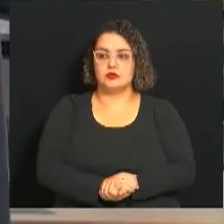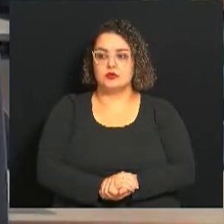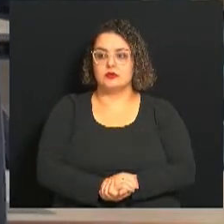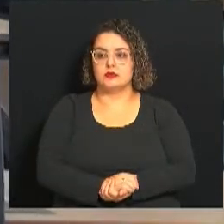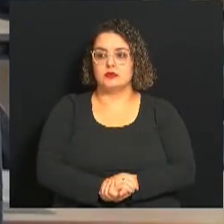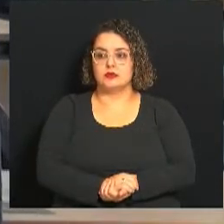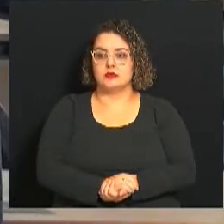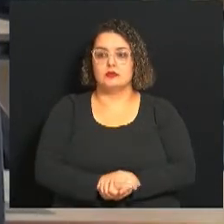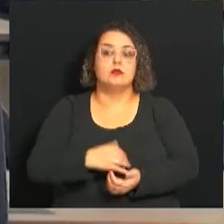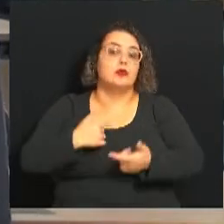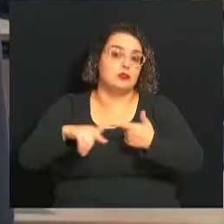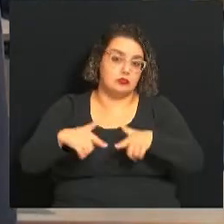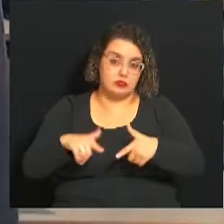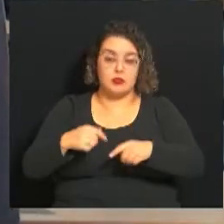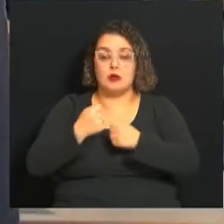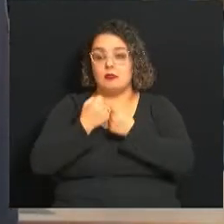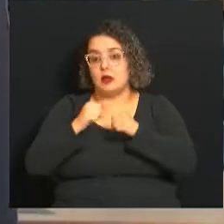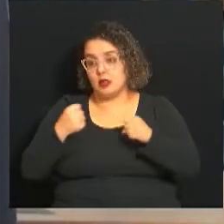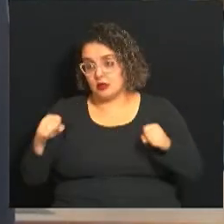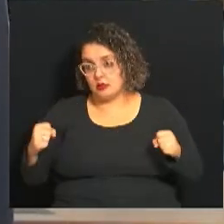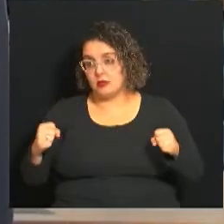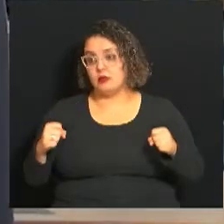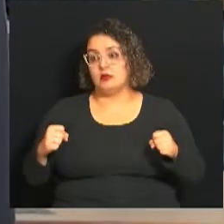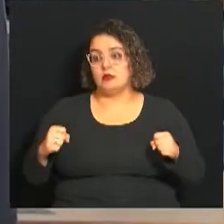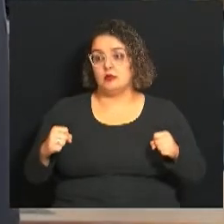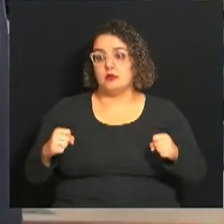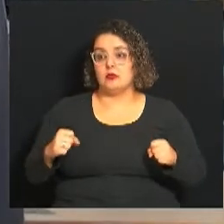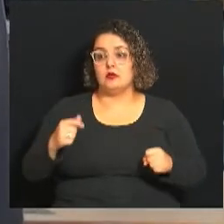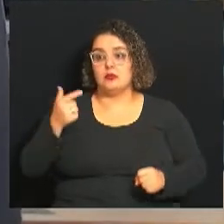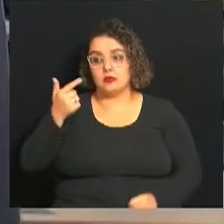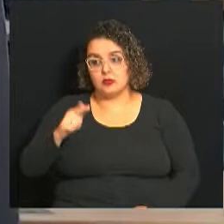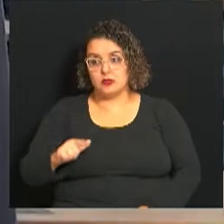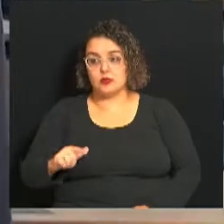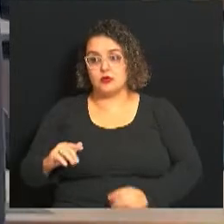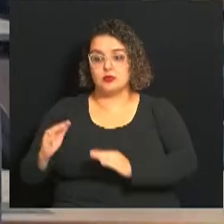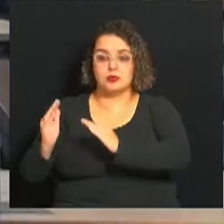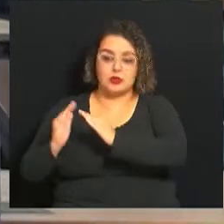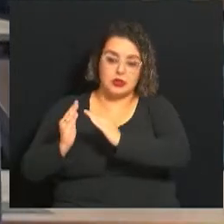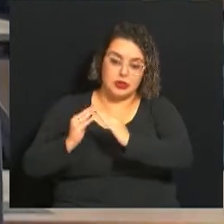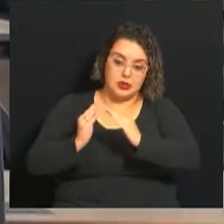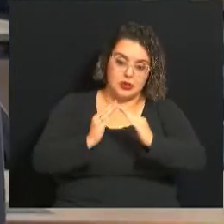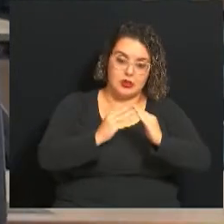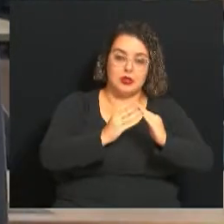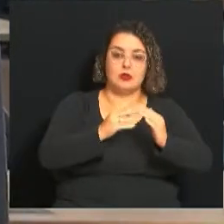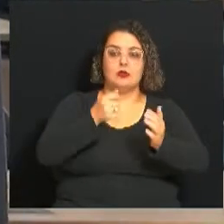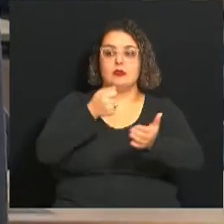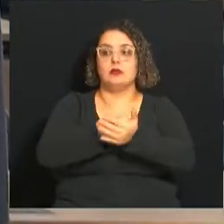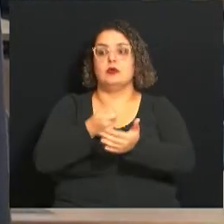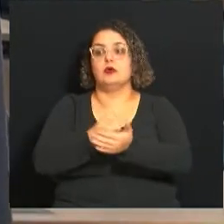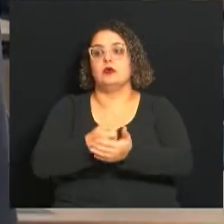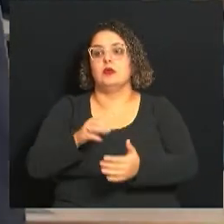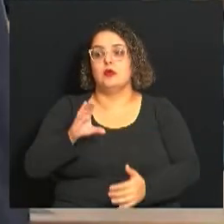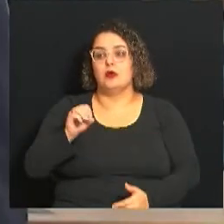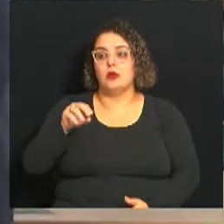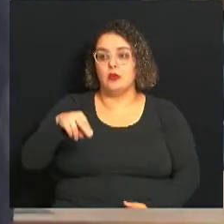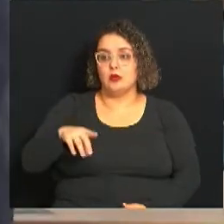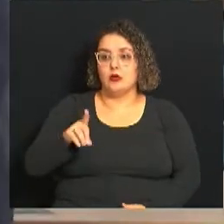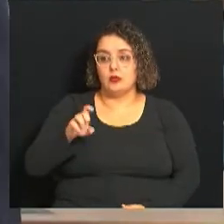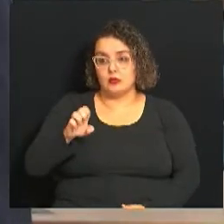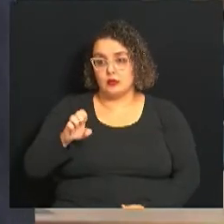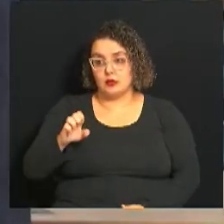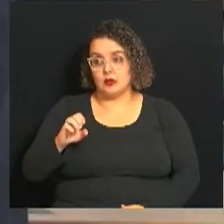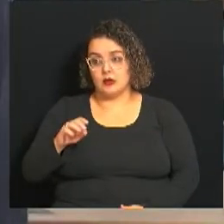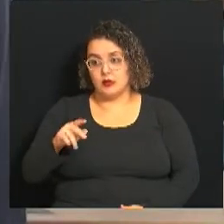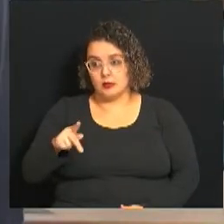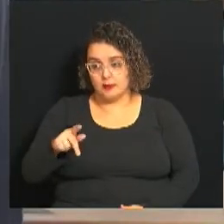trabalho grande, né, porque nós tivemos que manter as fachadas das casas existentes por exigência do Condepac e mantivemos as